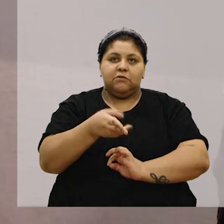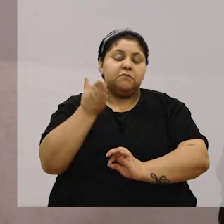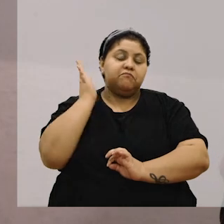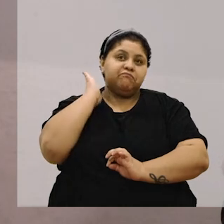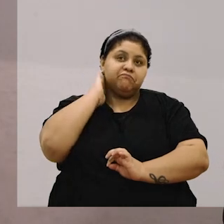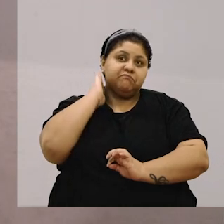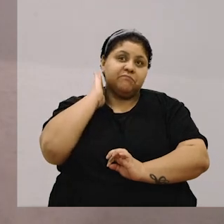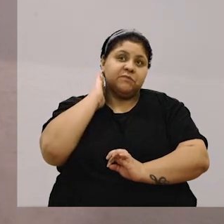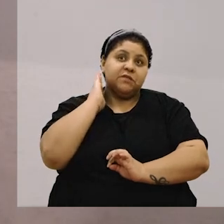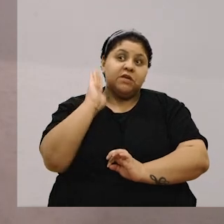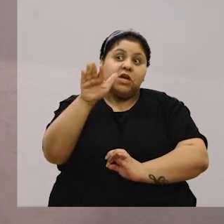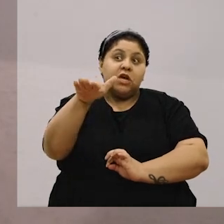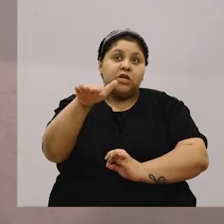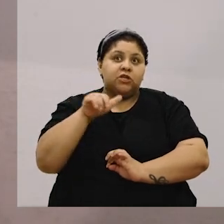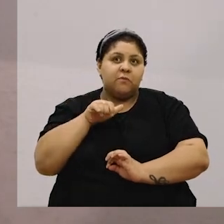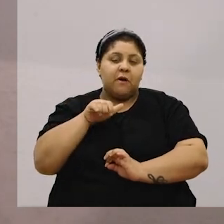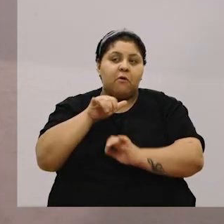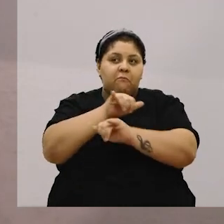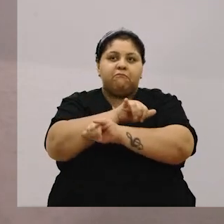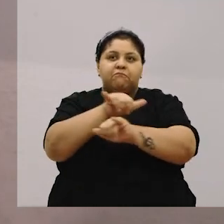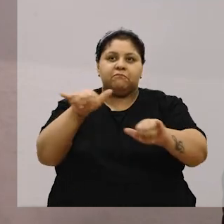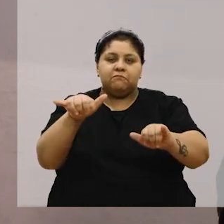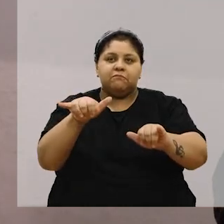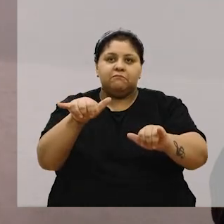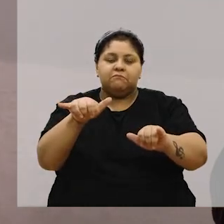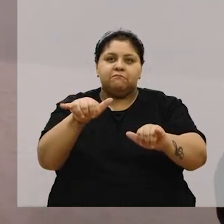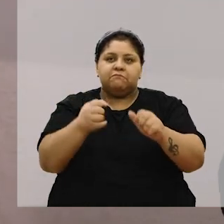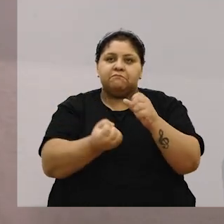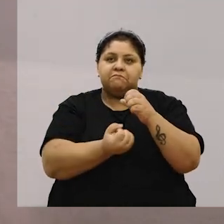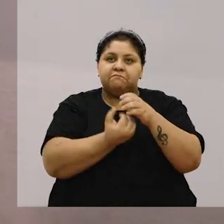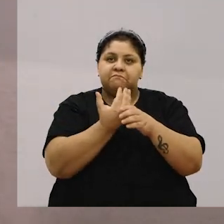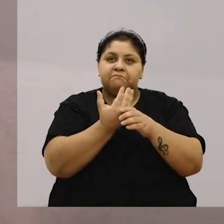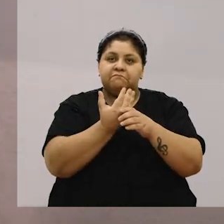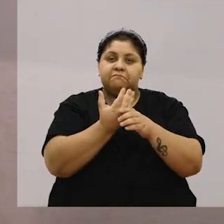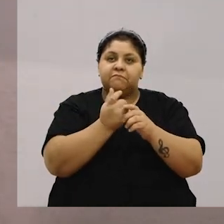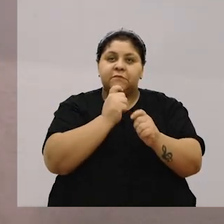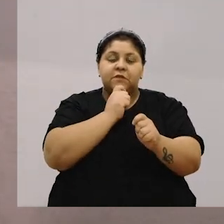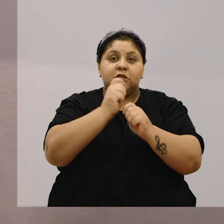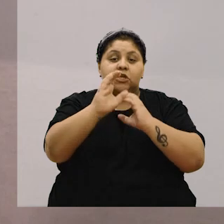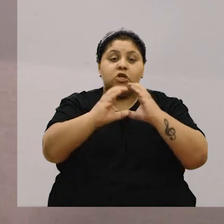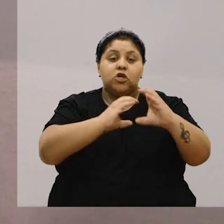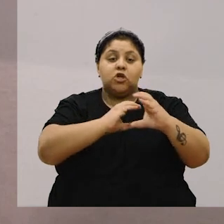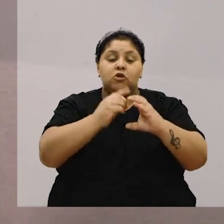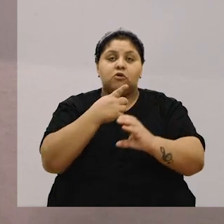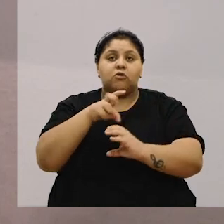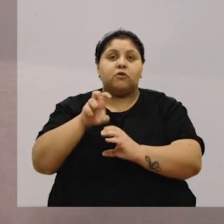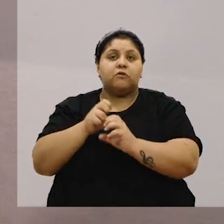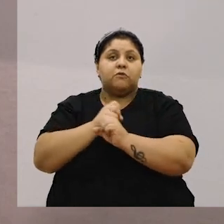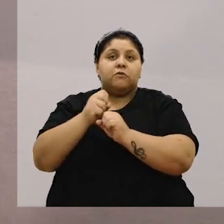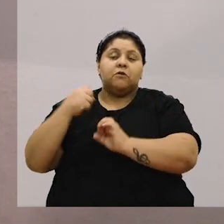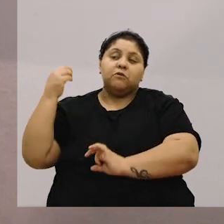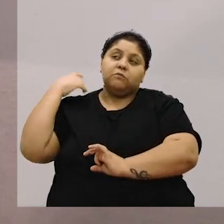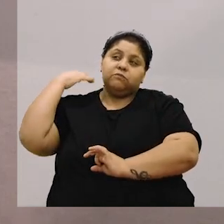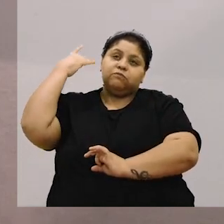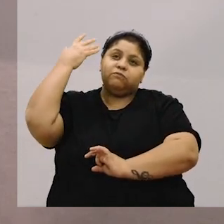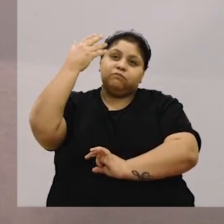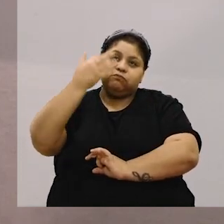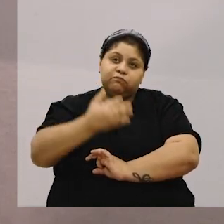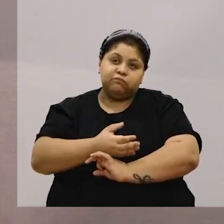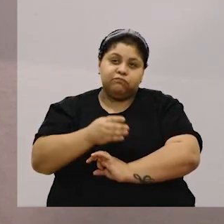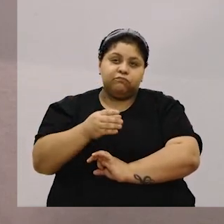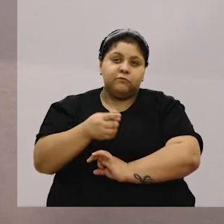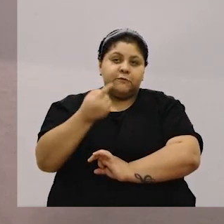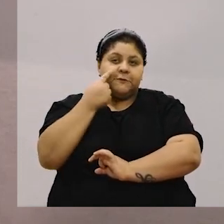continuarmos com o nosso bate-papo, nós vamos chamar aqui uma matéria produzida pela nossa reportagem sobre esses 15 anos,